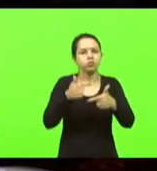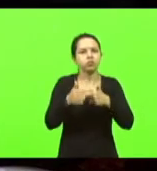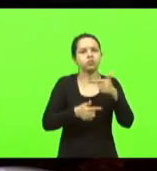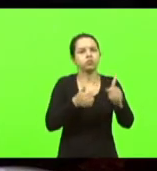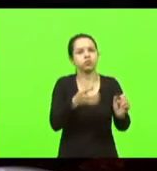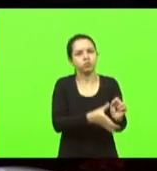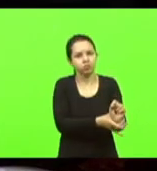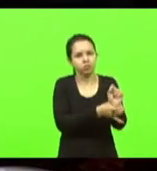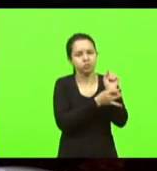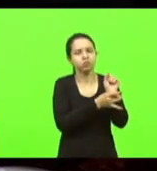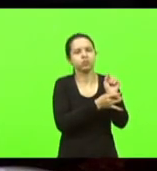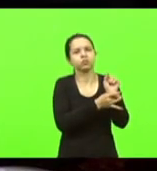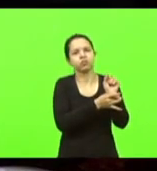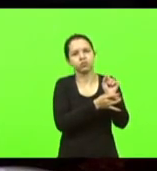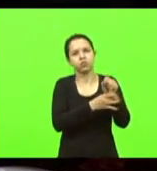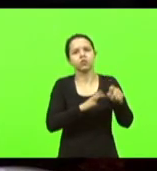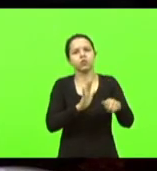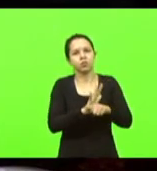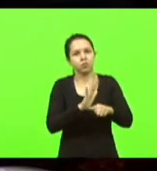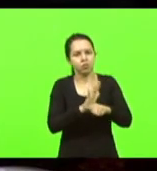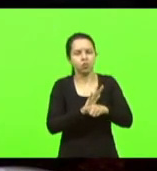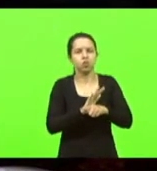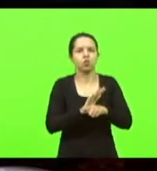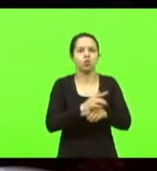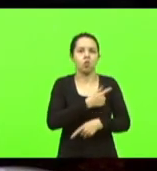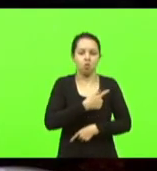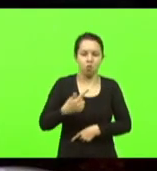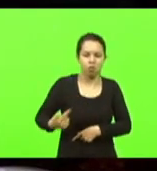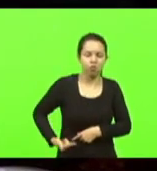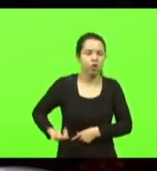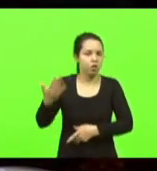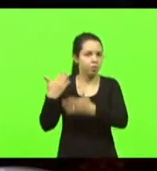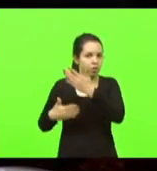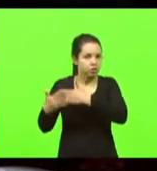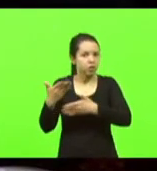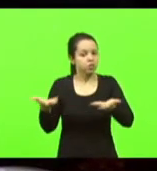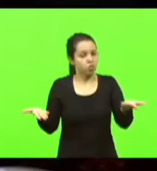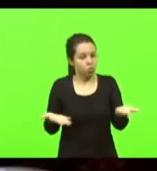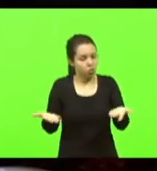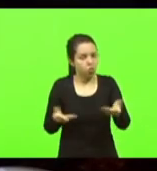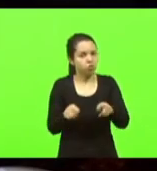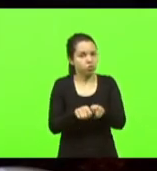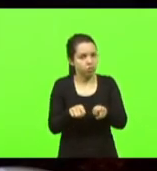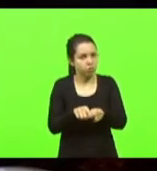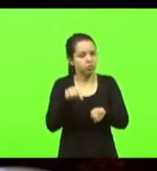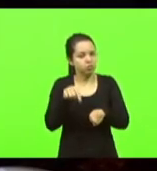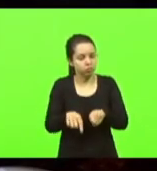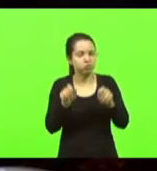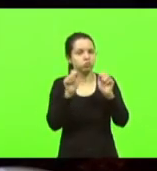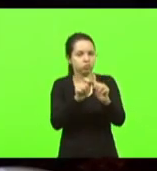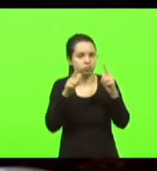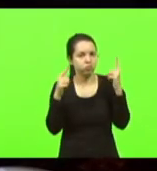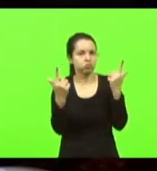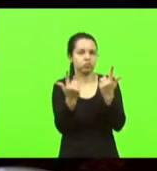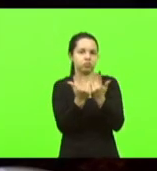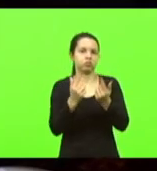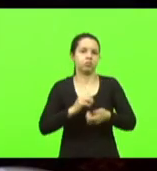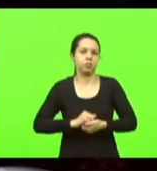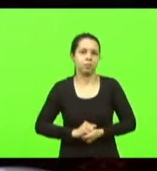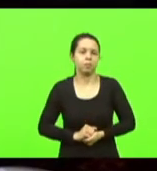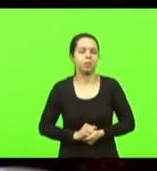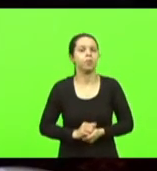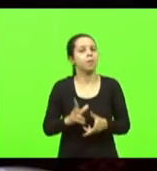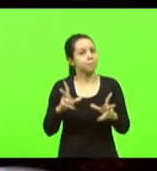com o apoio dos governos passados e do atual e também desta casa bom é